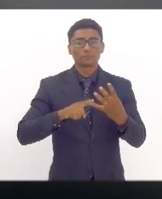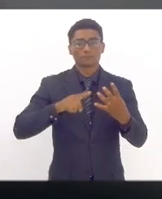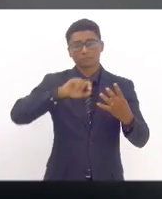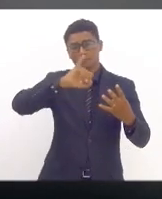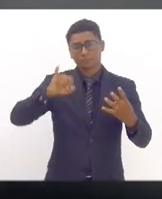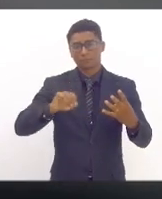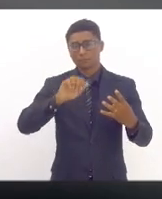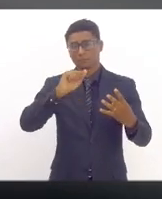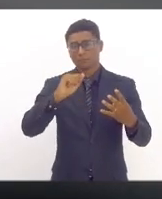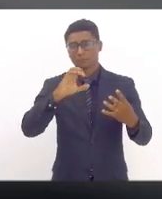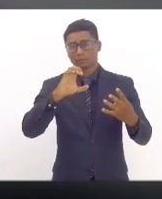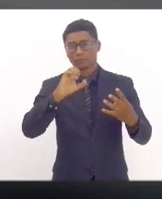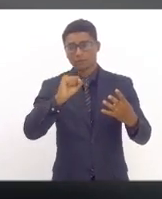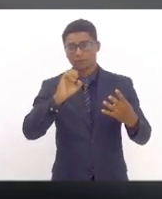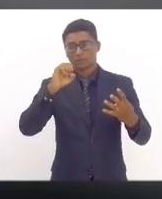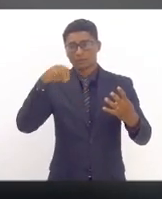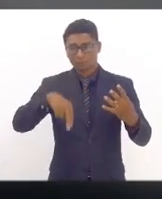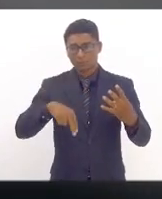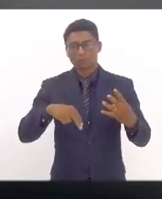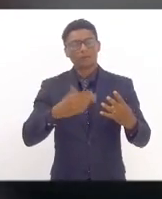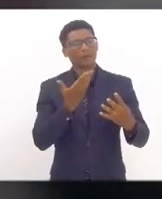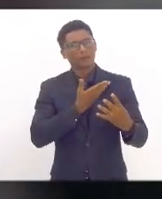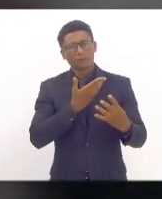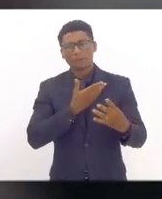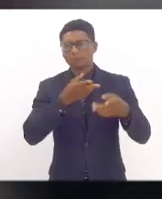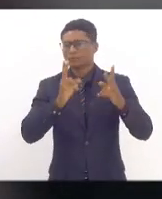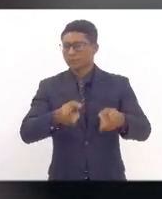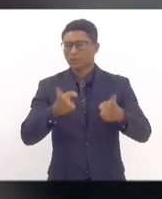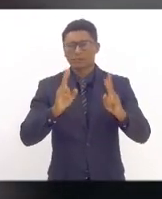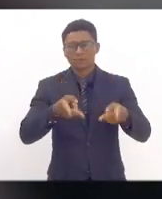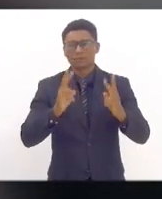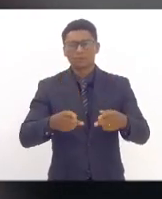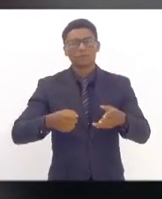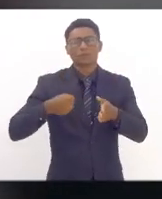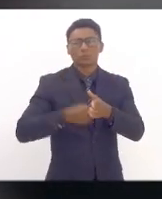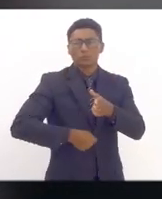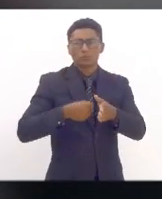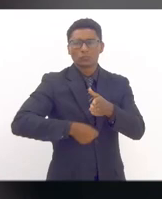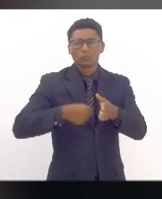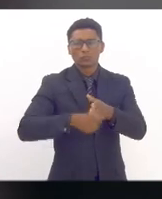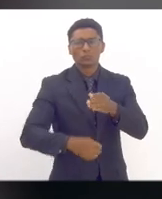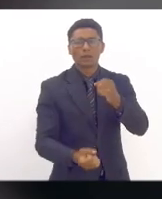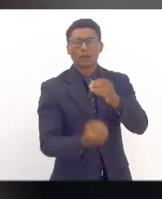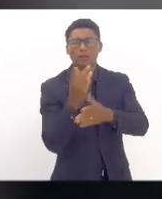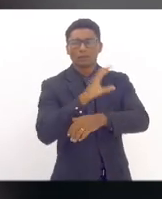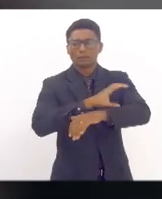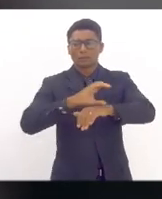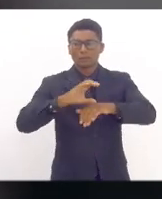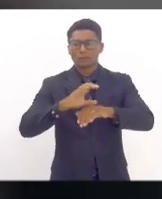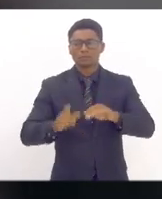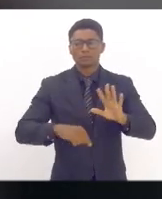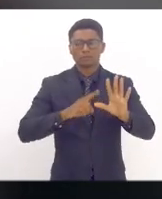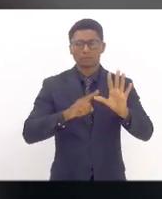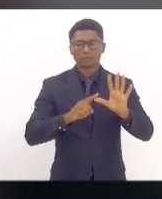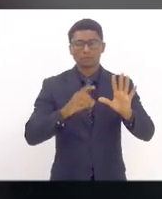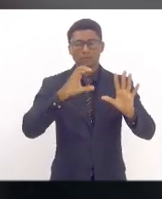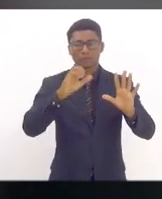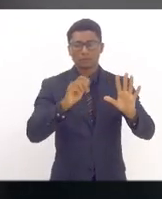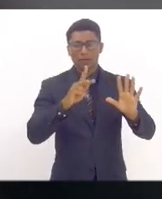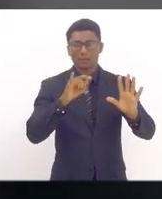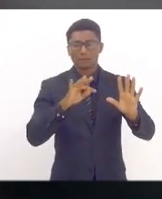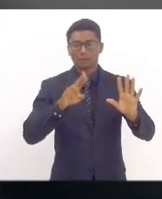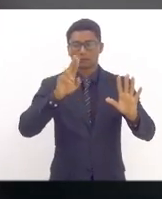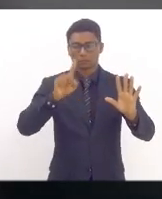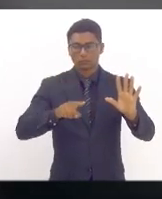também é sempre ativo na luta criando cultura captura Centro Cultural